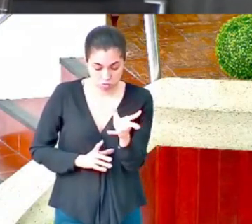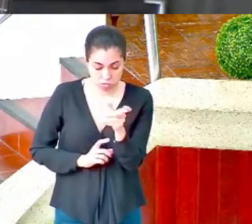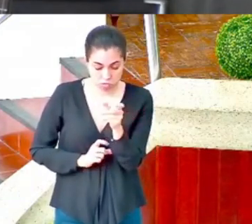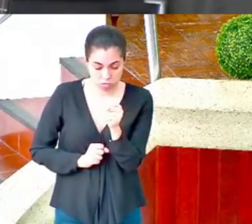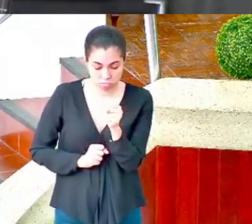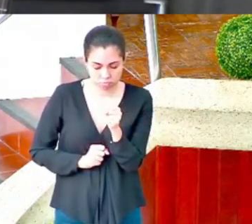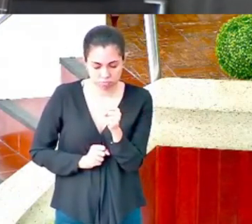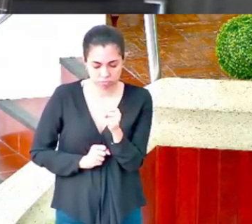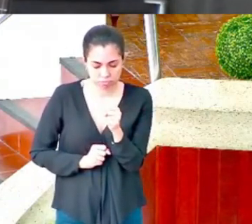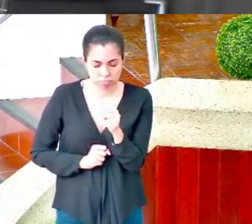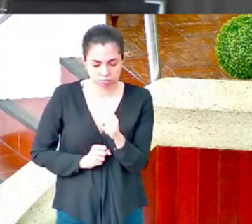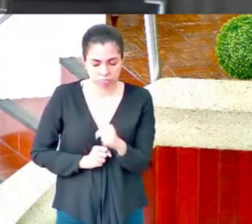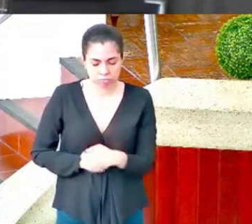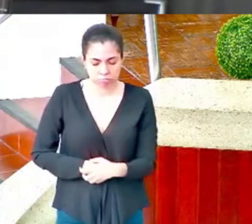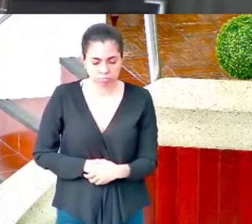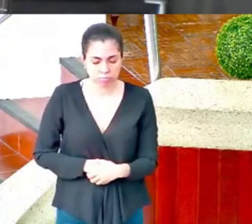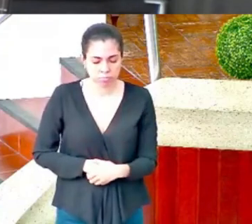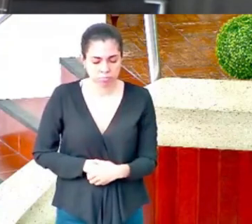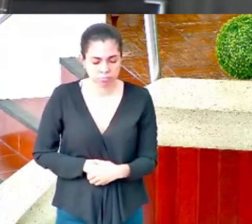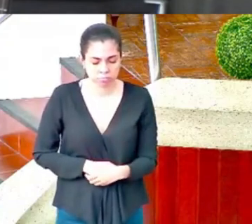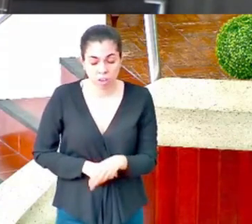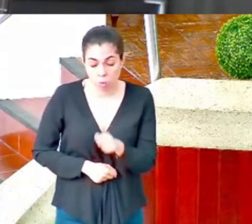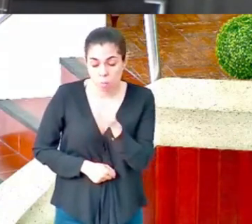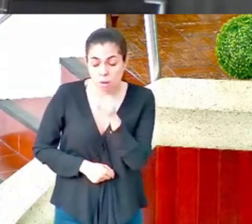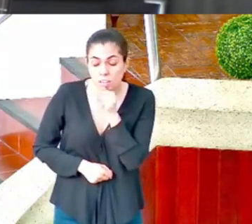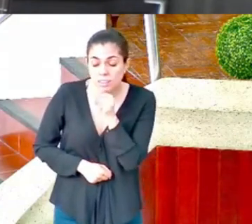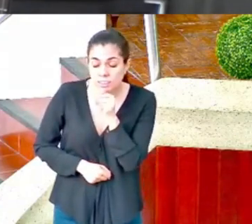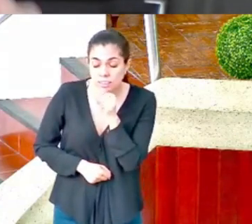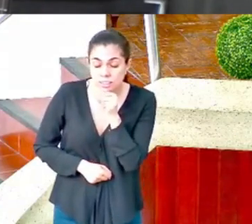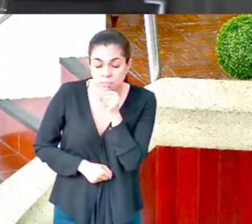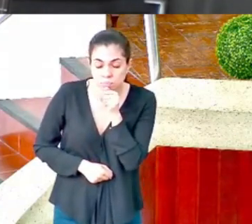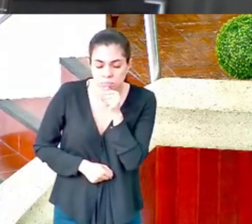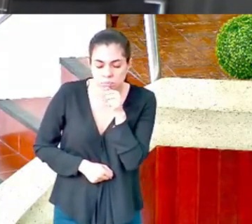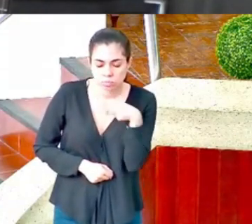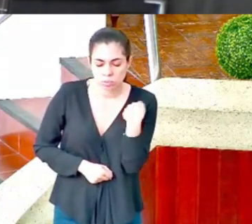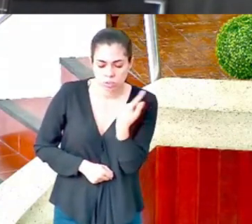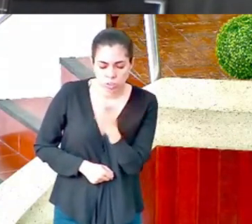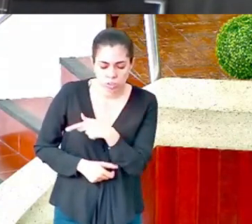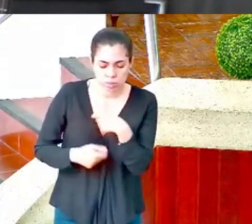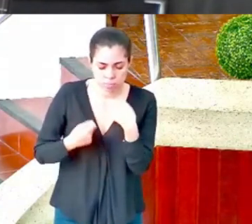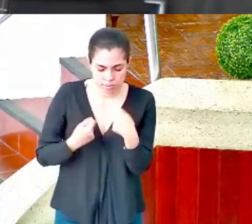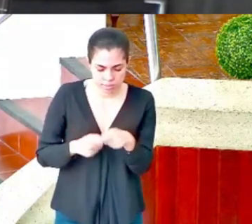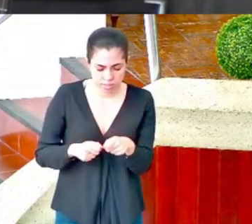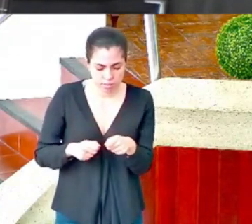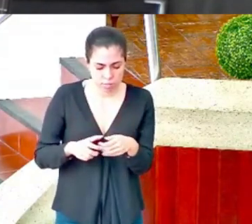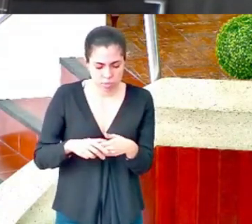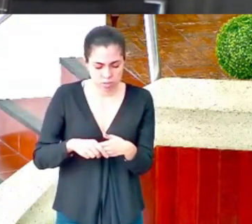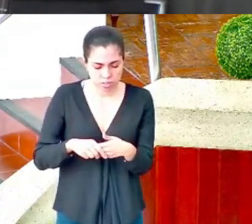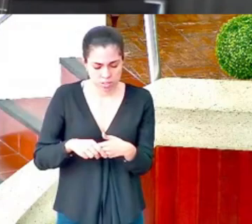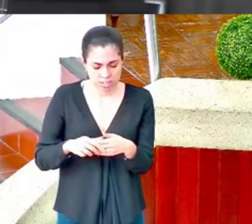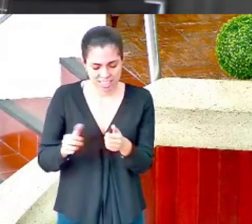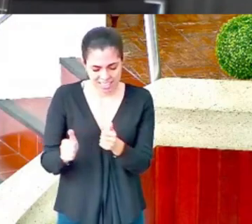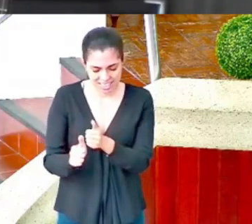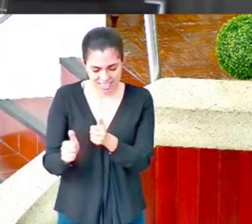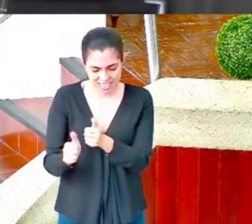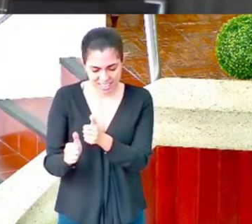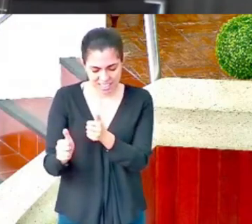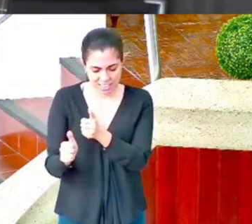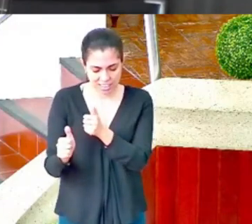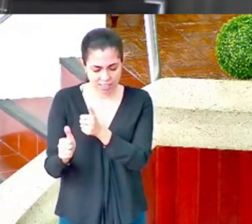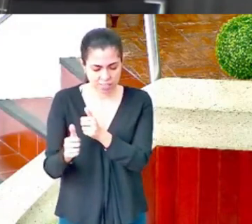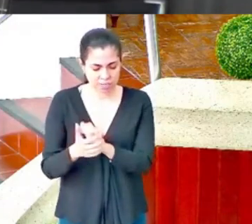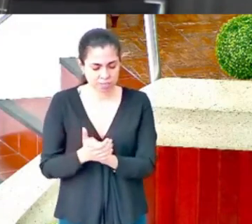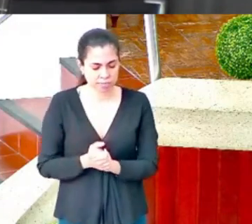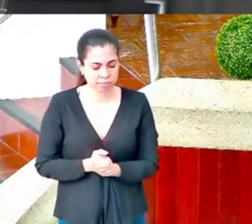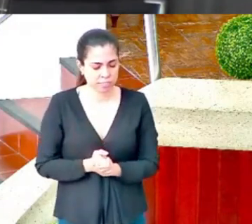A história de Josias é um exemplo a ser seguido. Senhor, só o Senhor e o Teu Santo Espírito podem nos levar